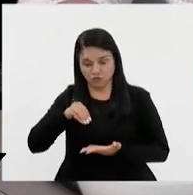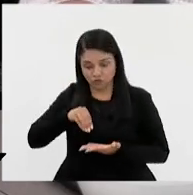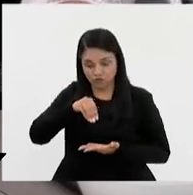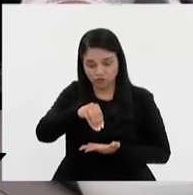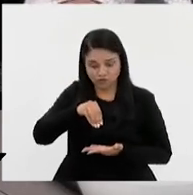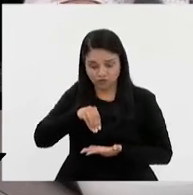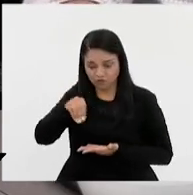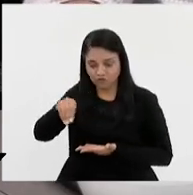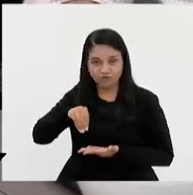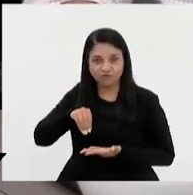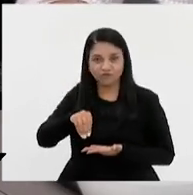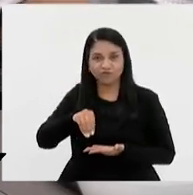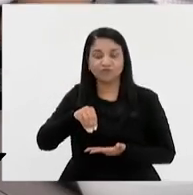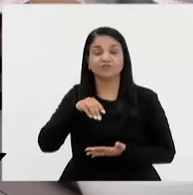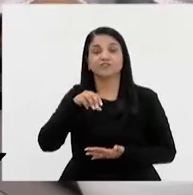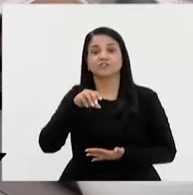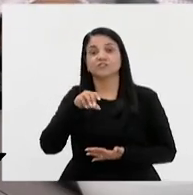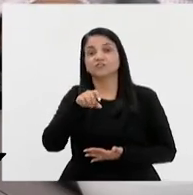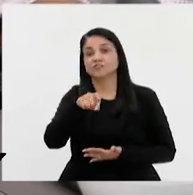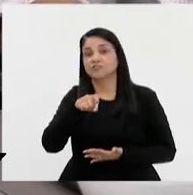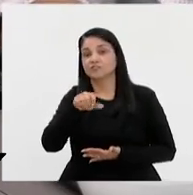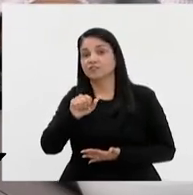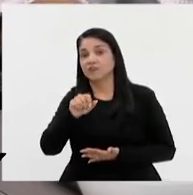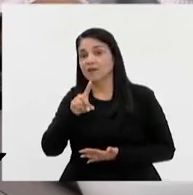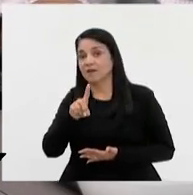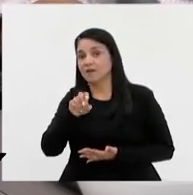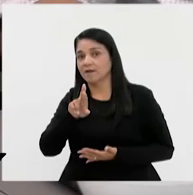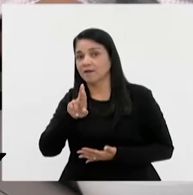exemplo, esportes que não dependem